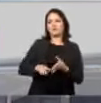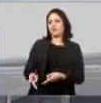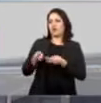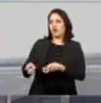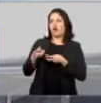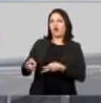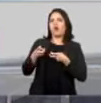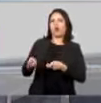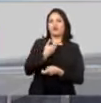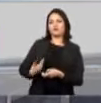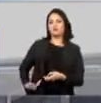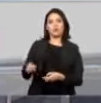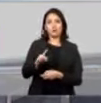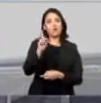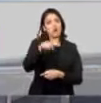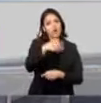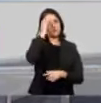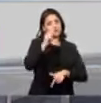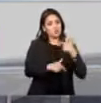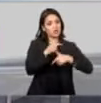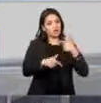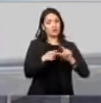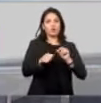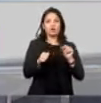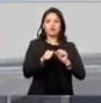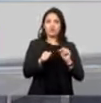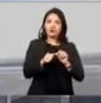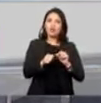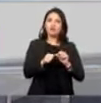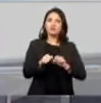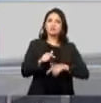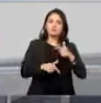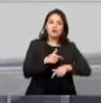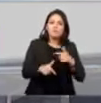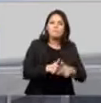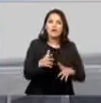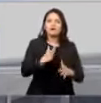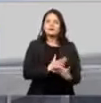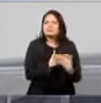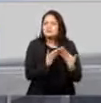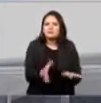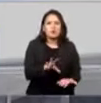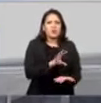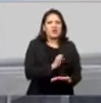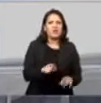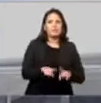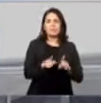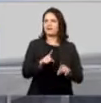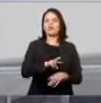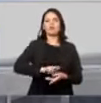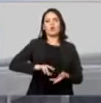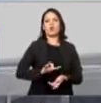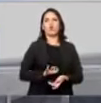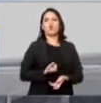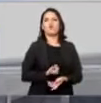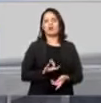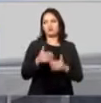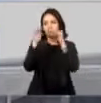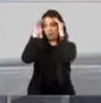de verdade é um trabalhador que exerce com afinco e paixão seu ofício e jamais se acovarda ou se rende, seja por afago ou